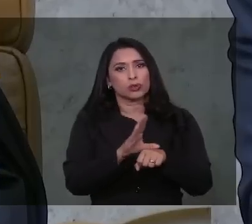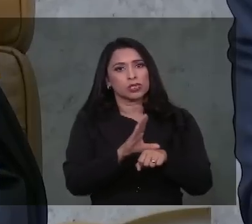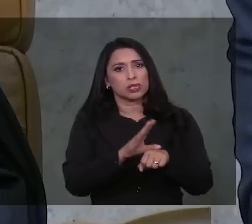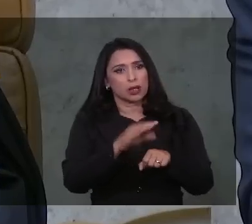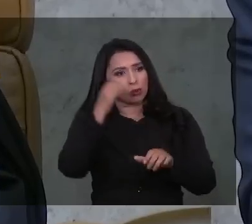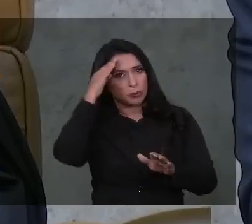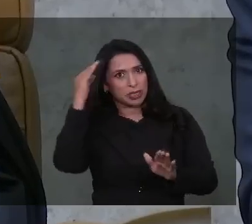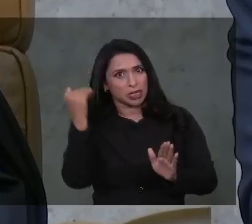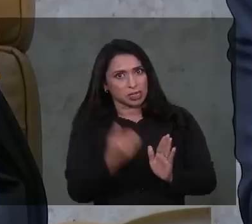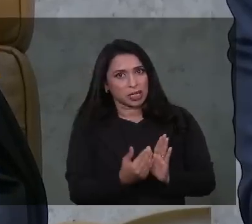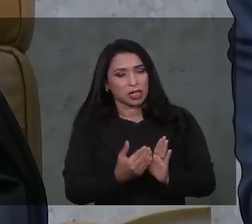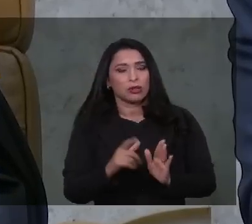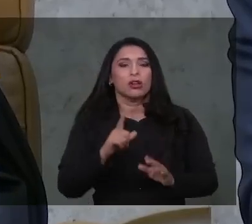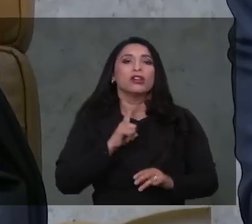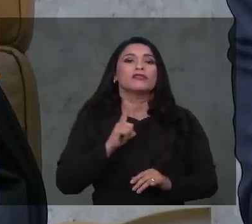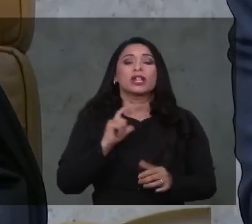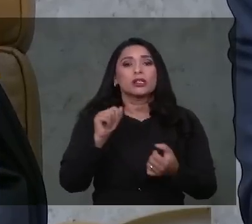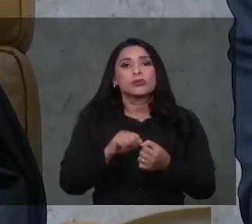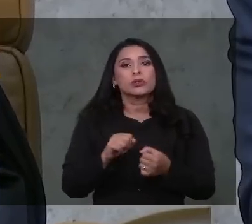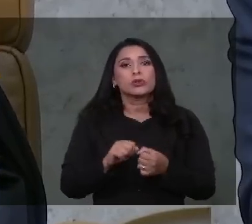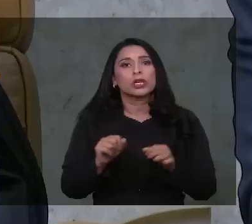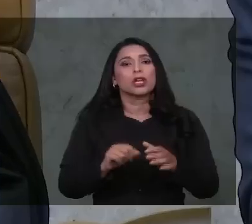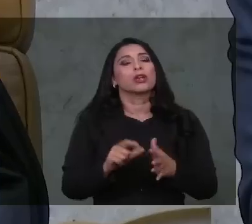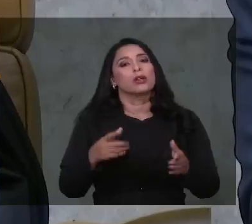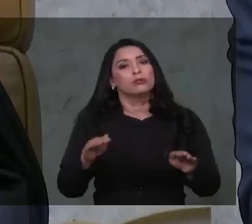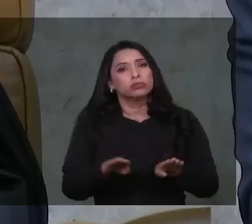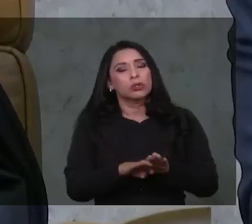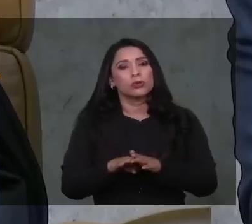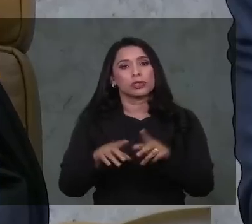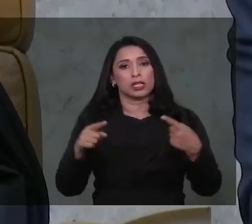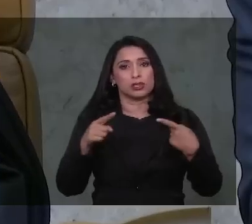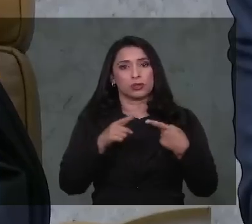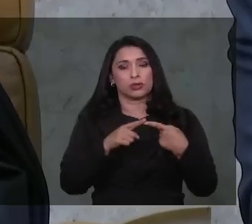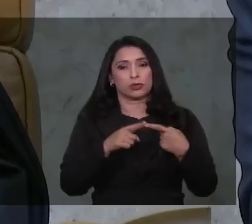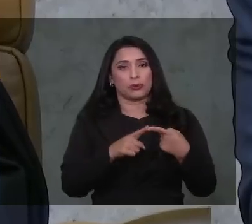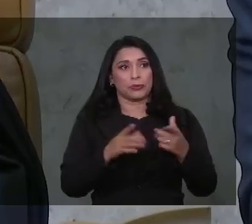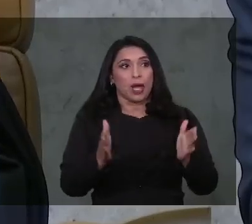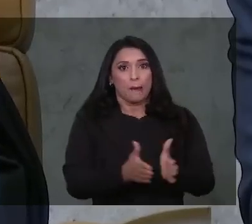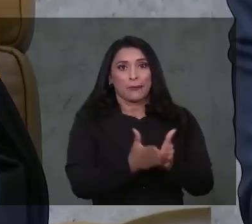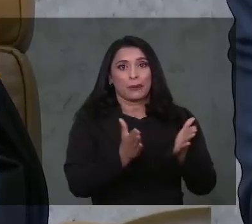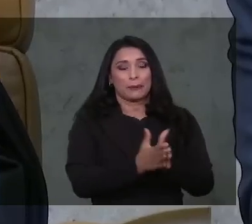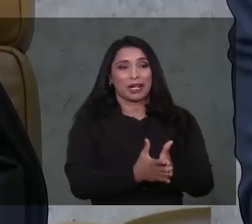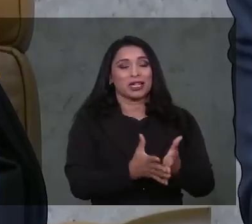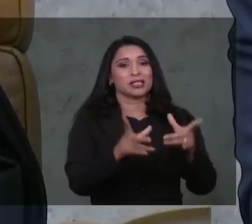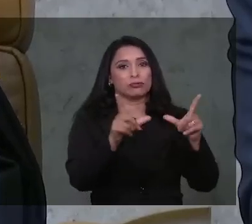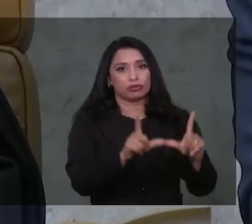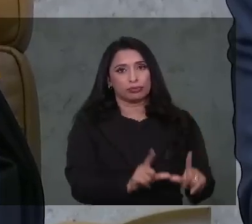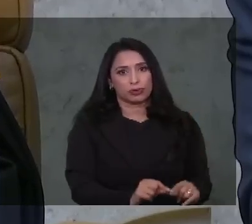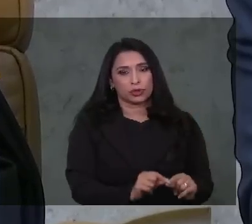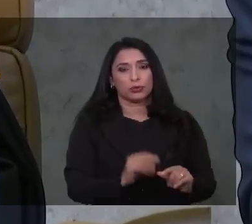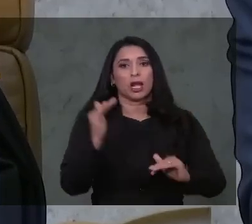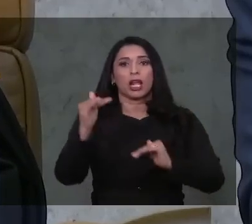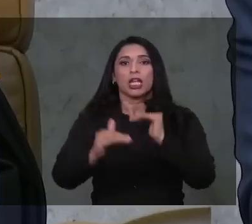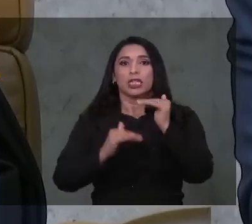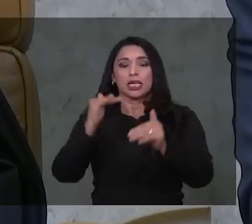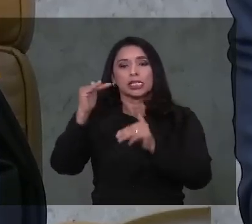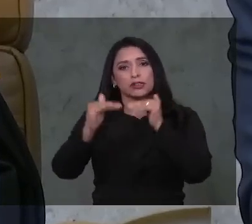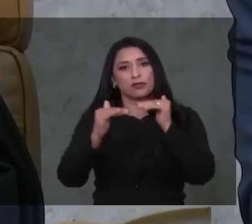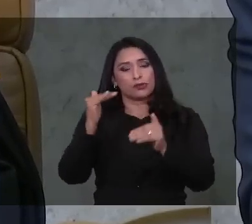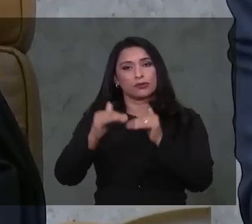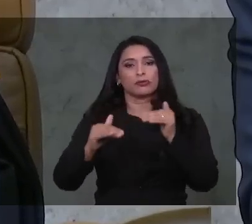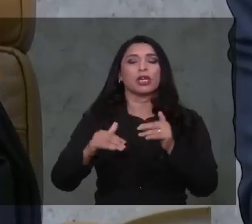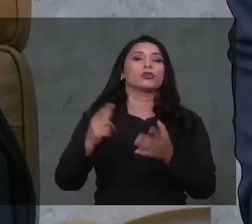consensos. Aqui vão alguns deles. 1. Combate à pobreza. 2. Desenvolvimento econômico e